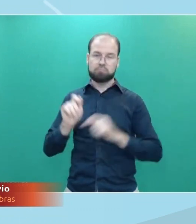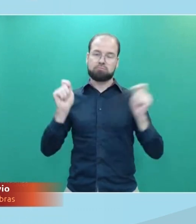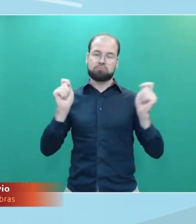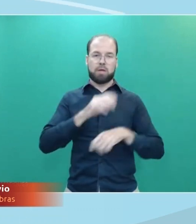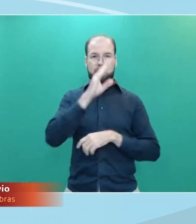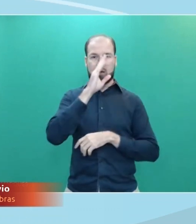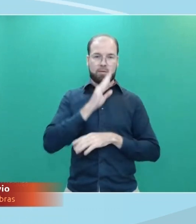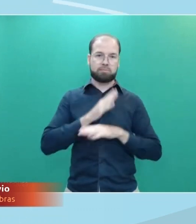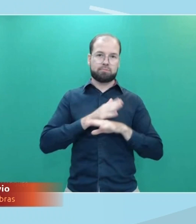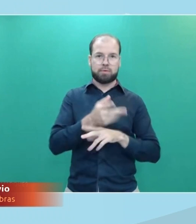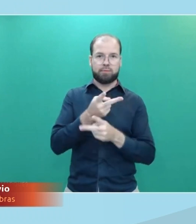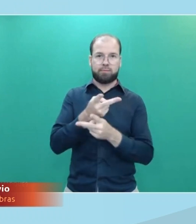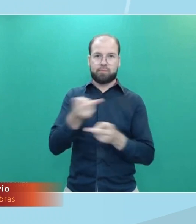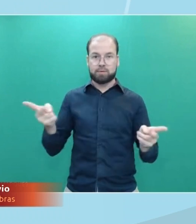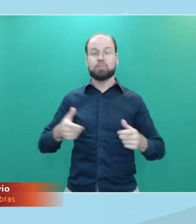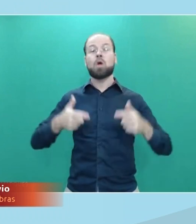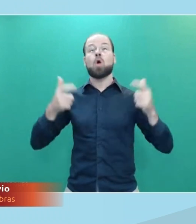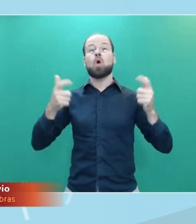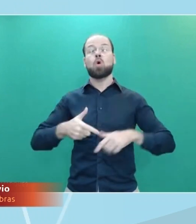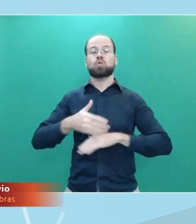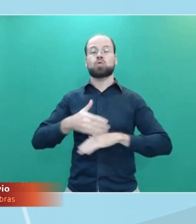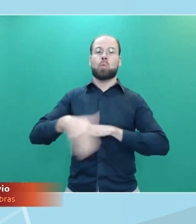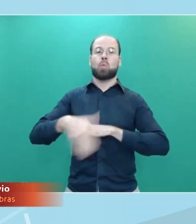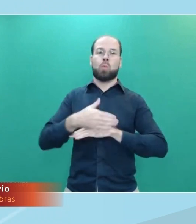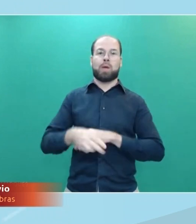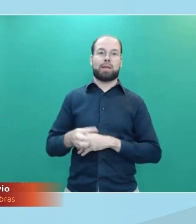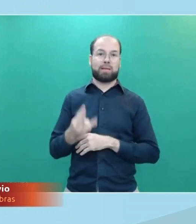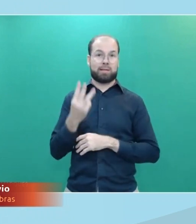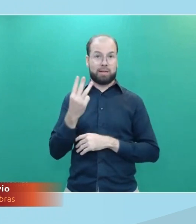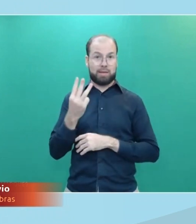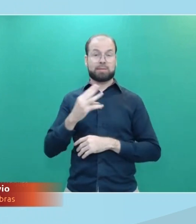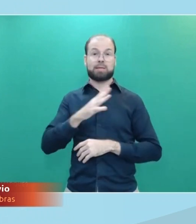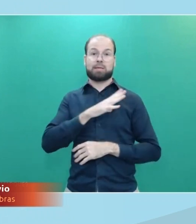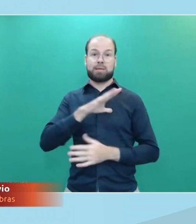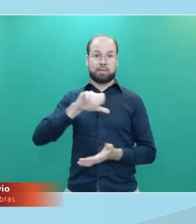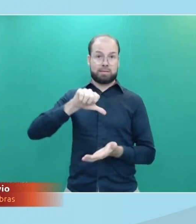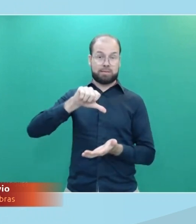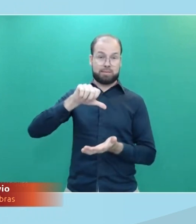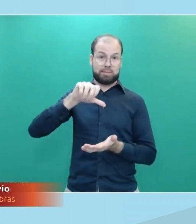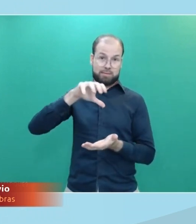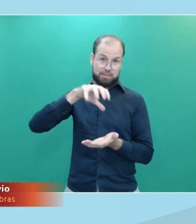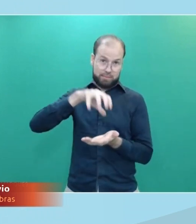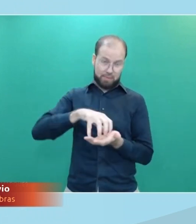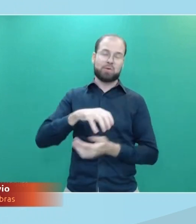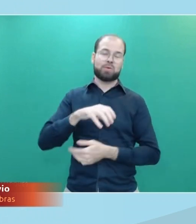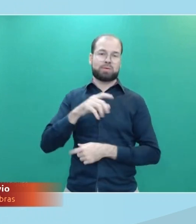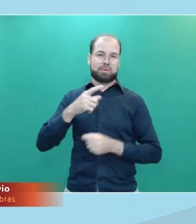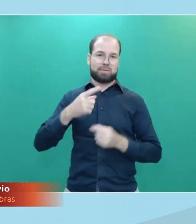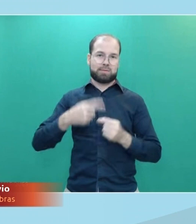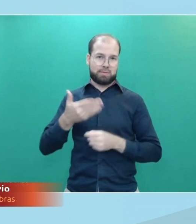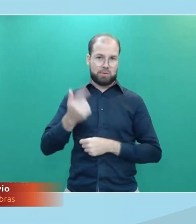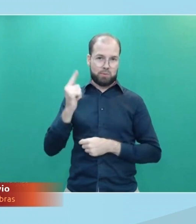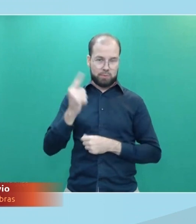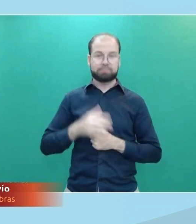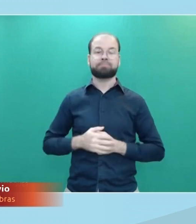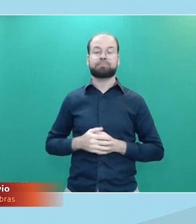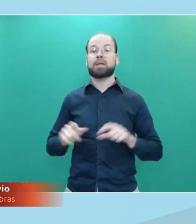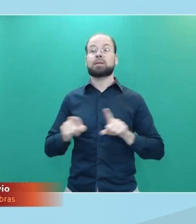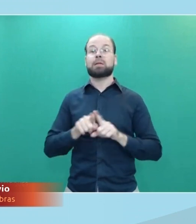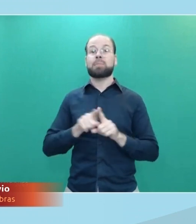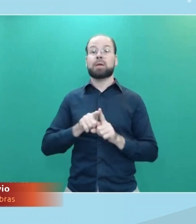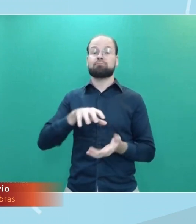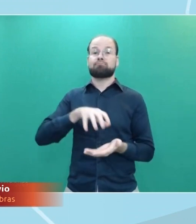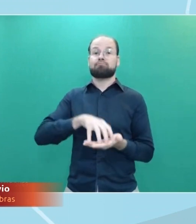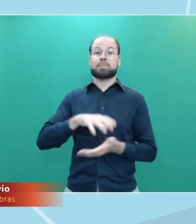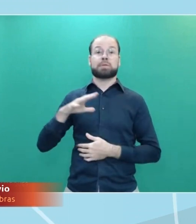Cora Coralina fica na Rua 3, no centro da cidade. Também no centro fica o Octomarques,